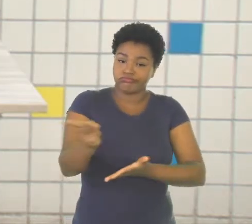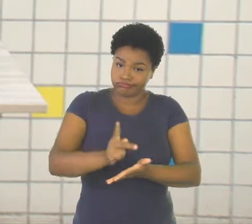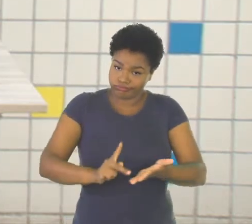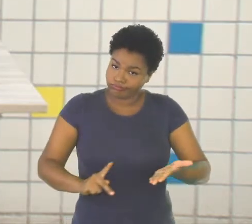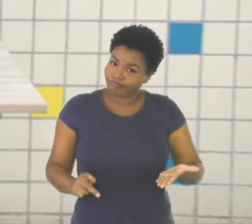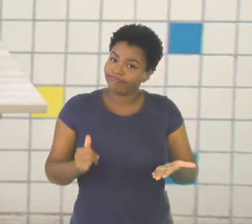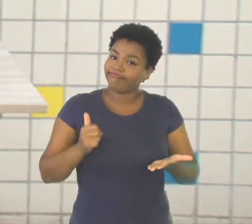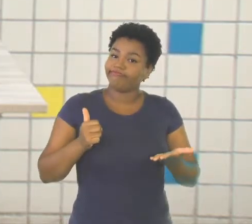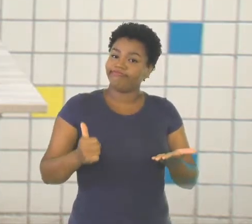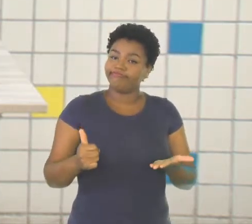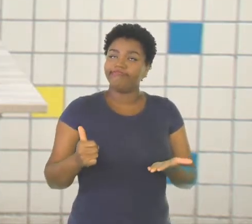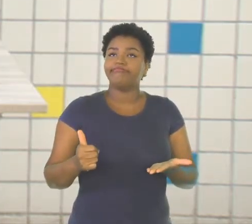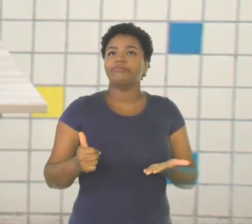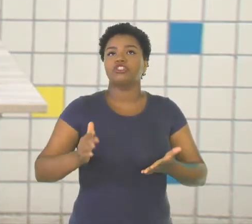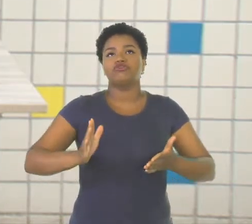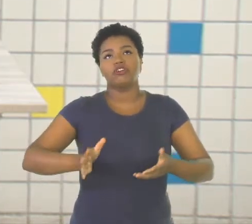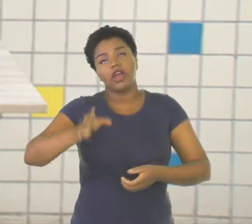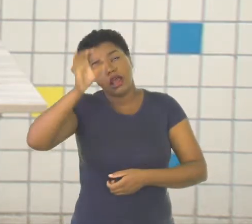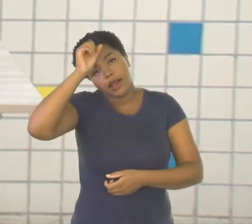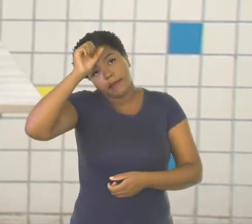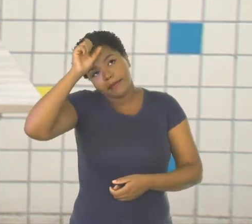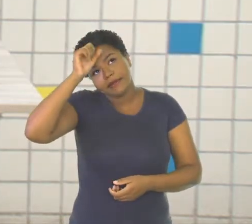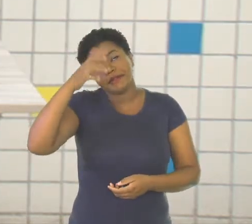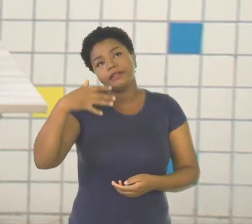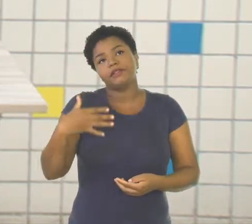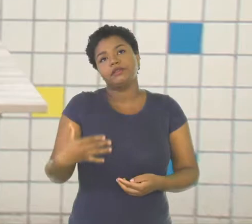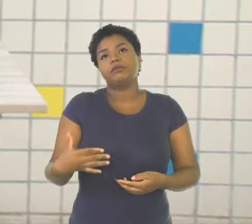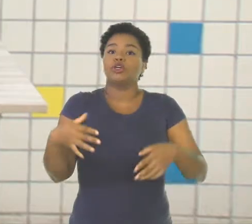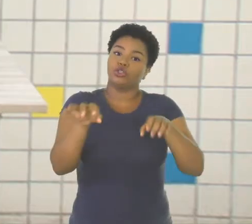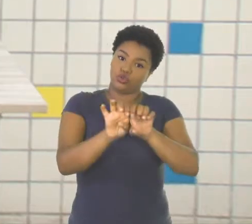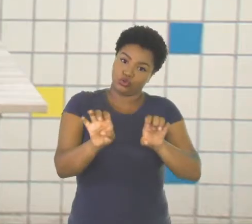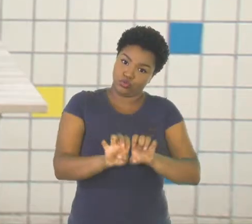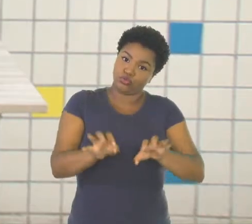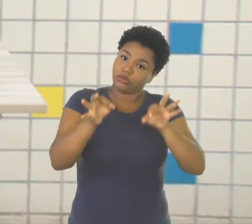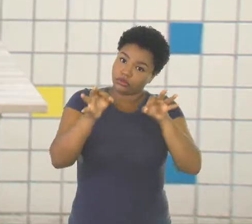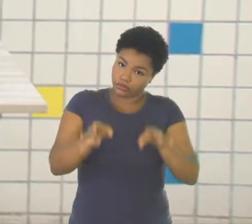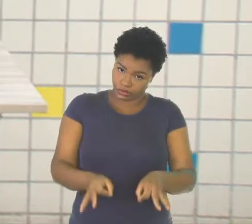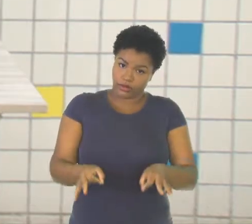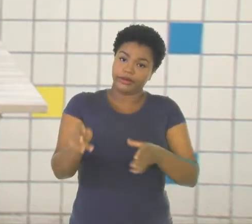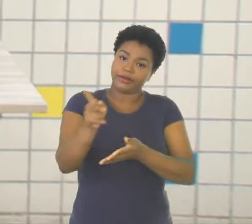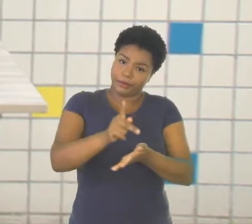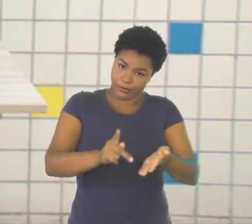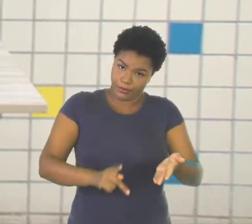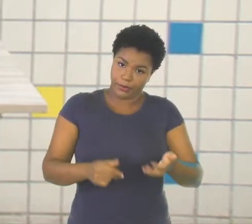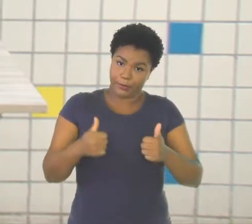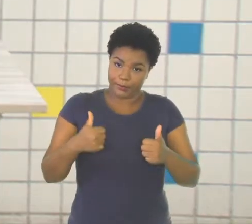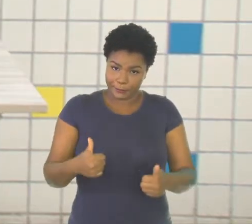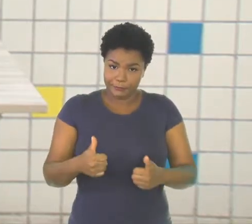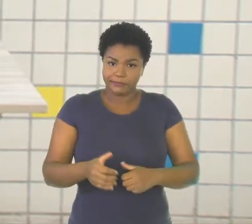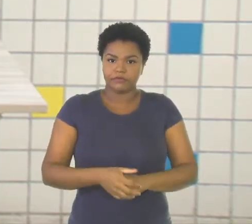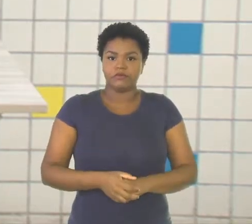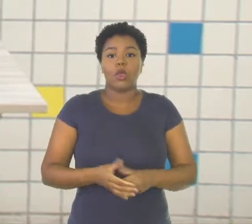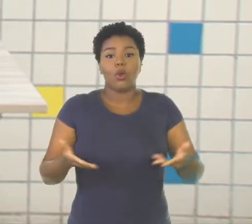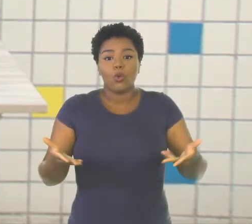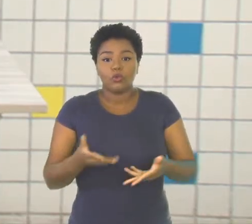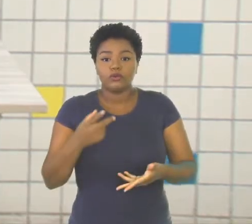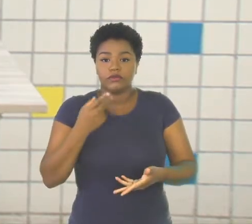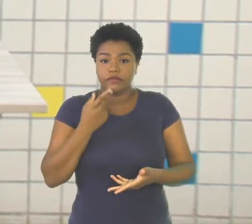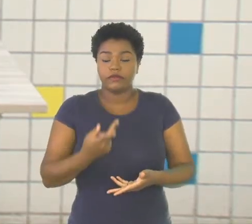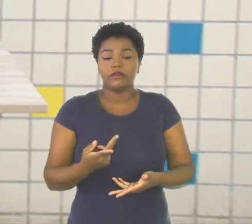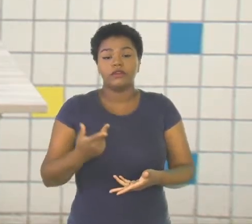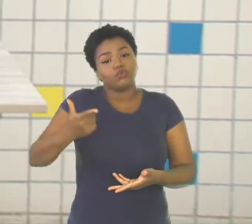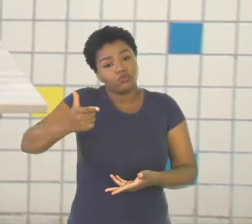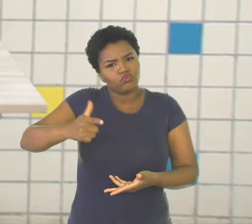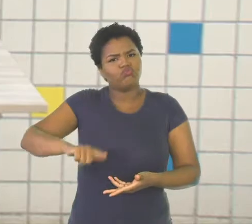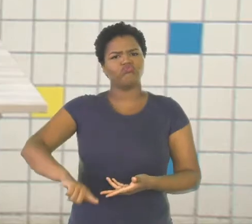já aprendemos a estrutura correta de um poema e hoje nós vamos falar novamente